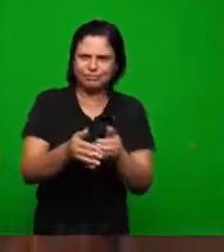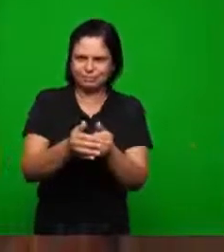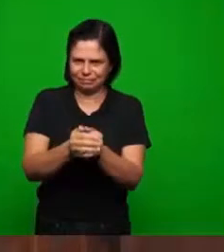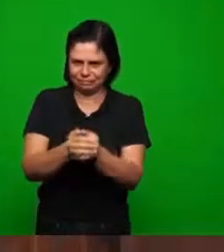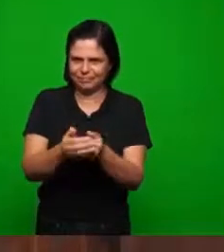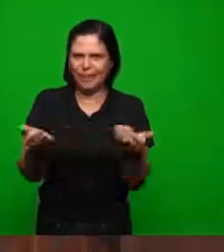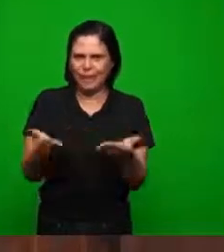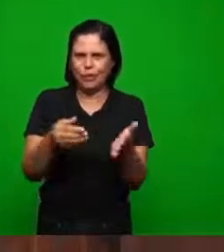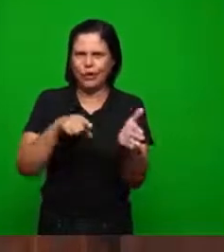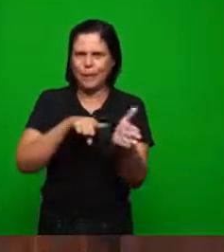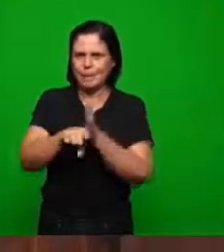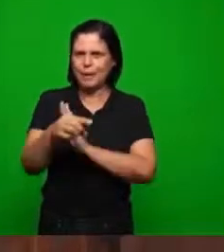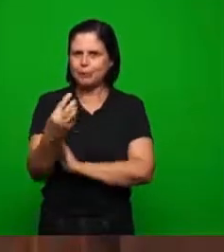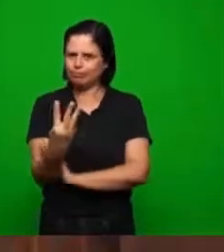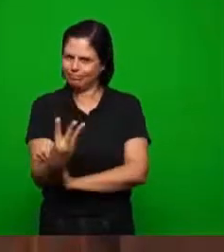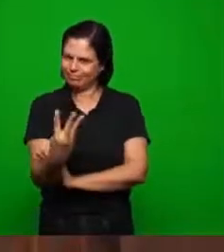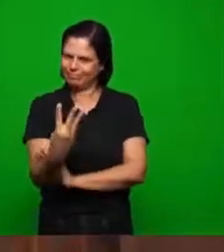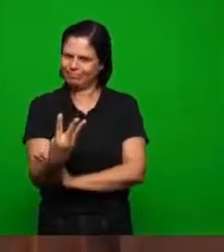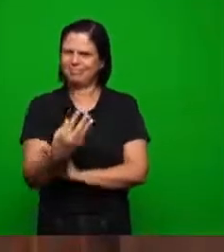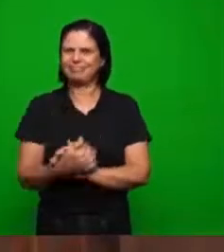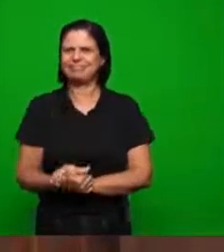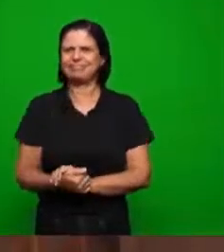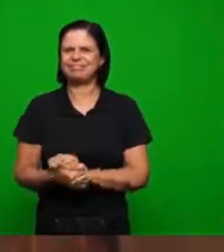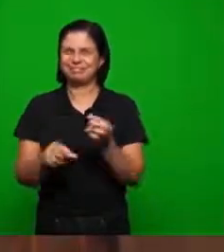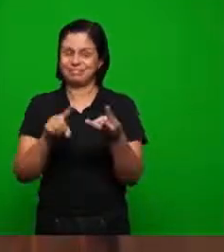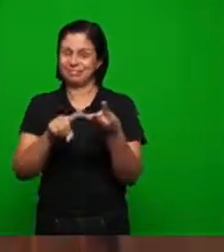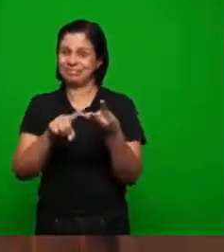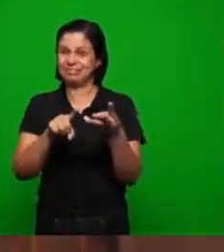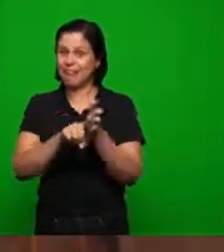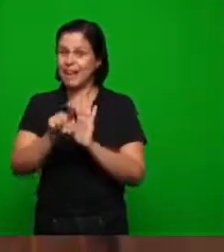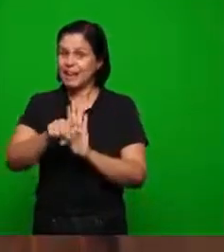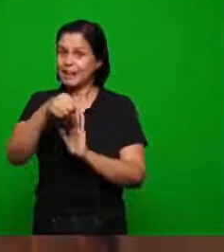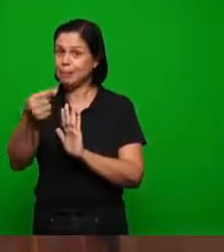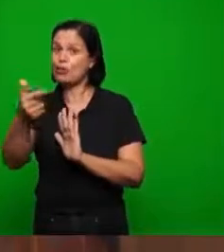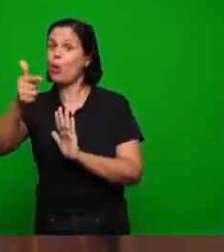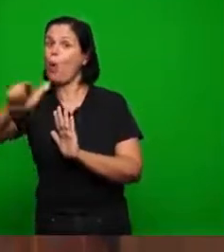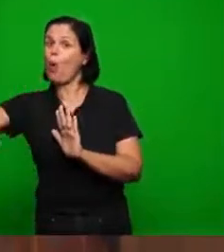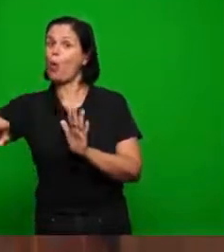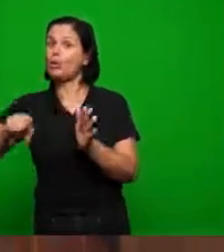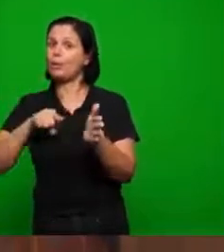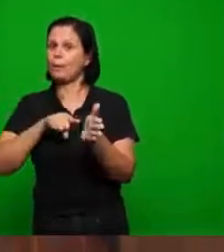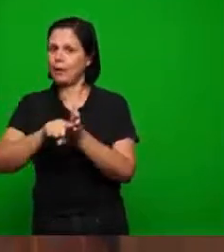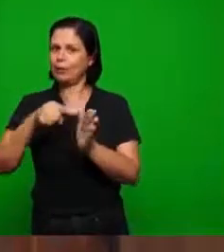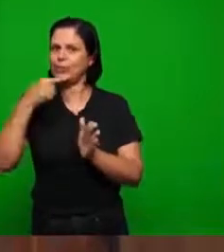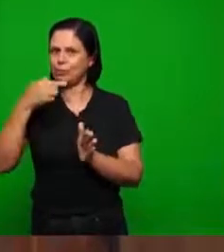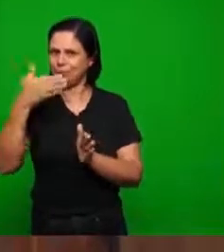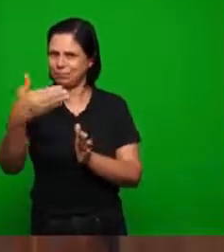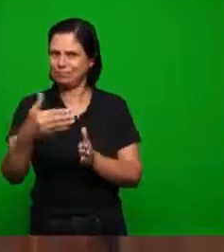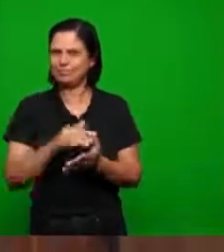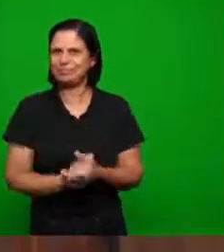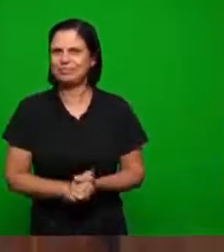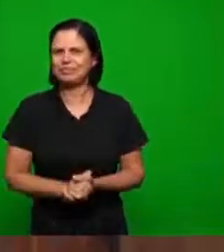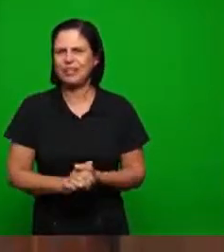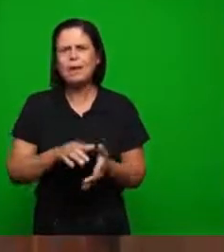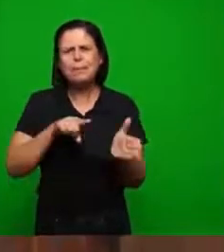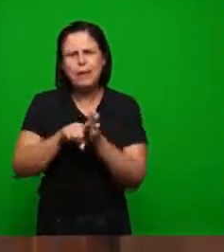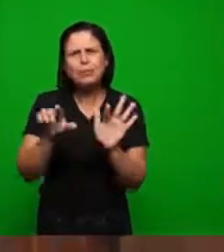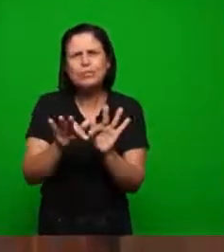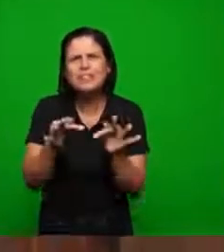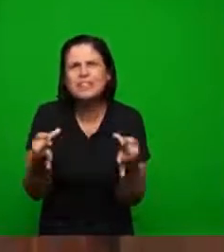à nossa terceira pergunta da nossa tarefa de hoje, e depois deixaremos uma ainda para a próxima semana. Ela é simples,